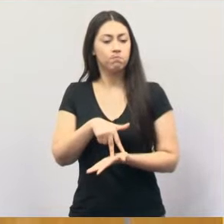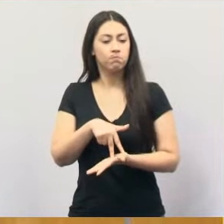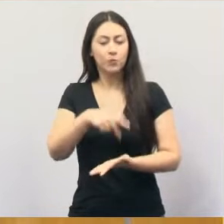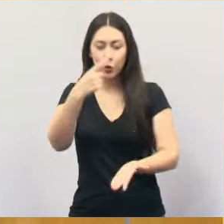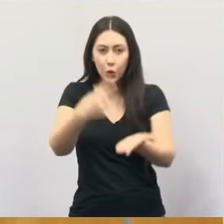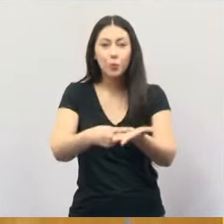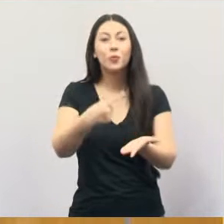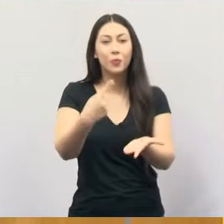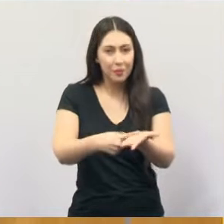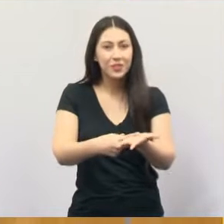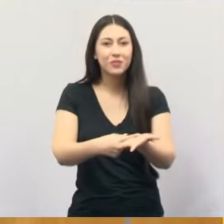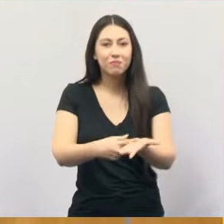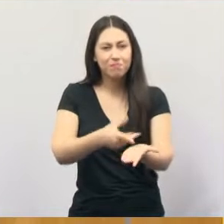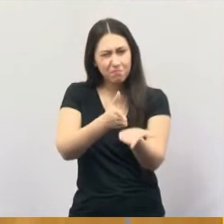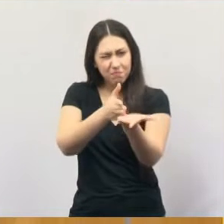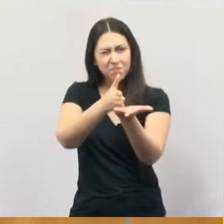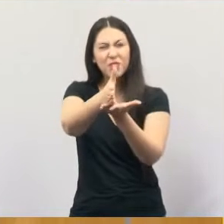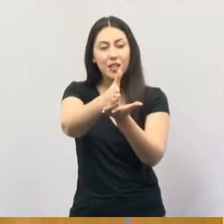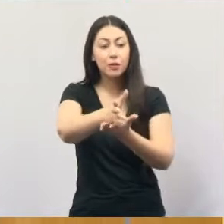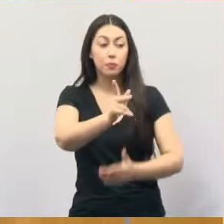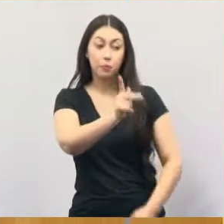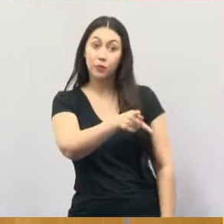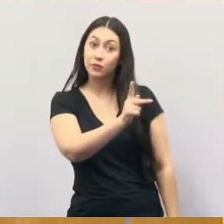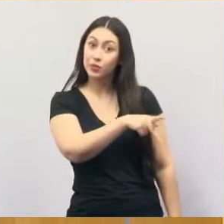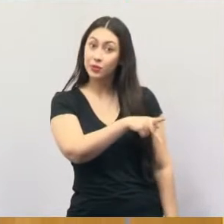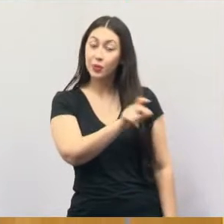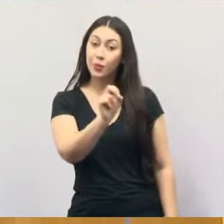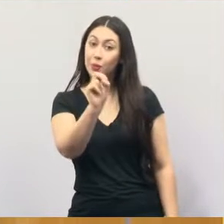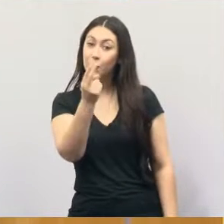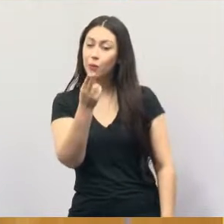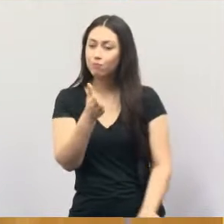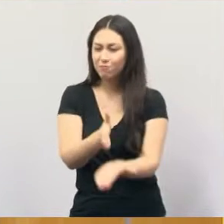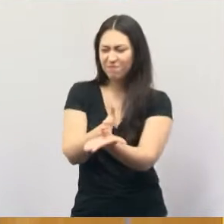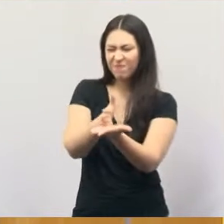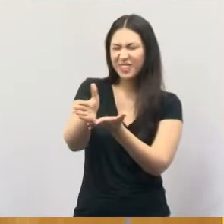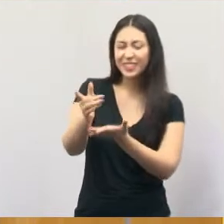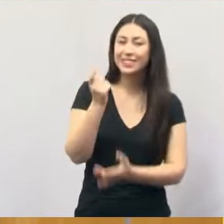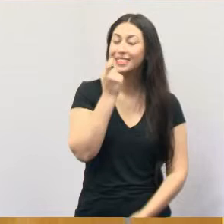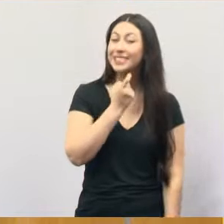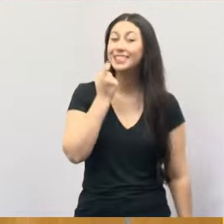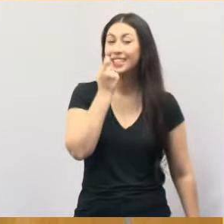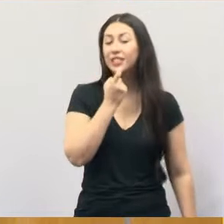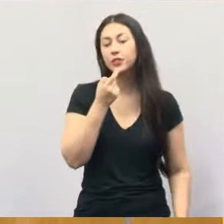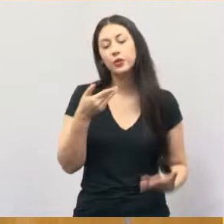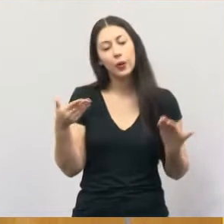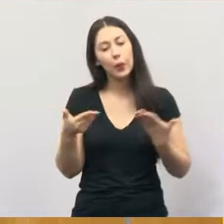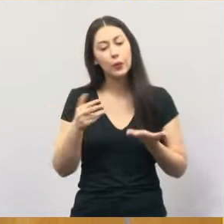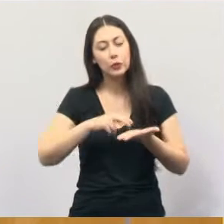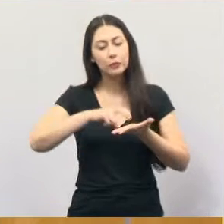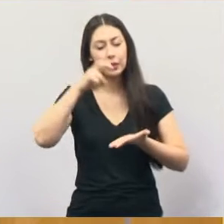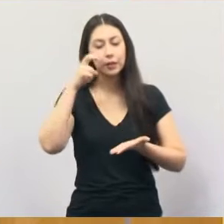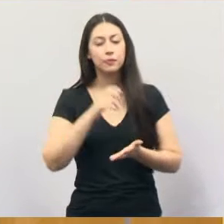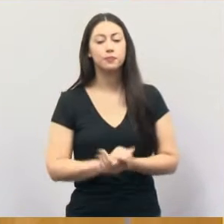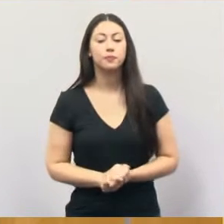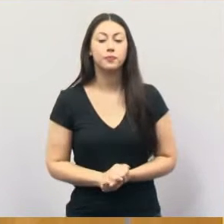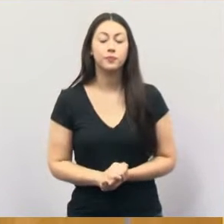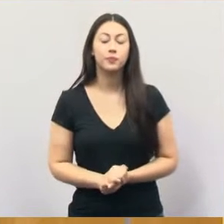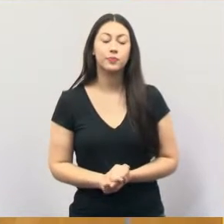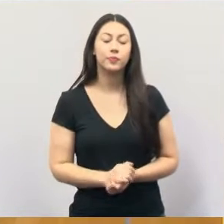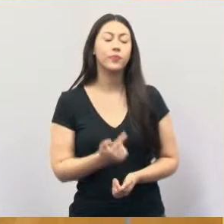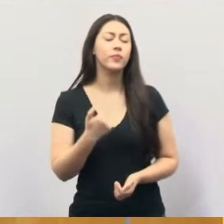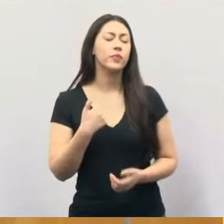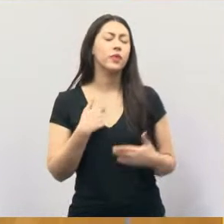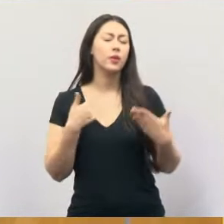um propósito de seguir como professor ou como dentista, que foi na ocasião pela manhã. E eu estou